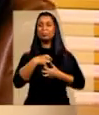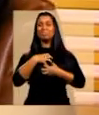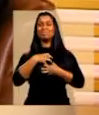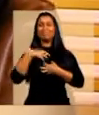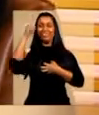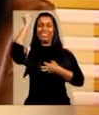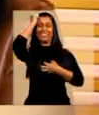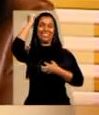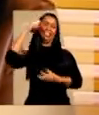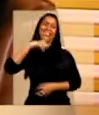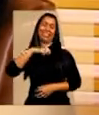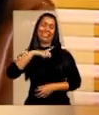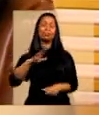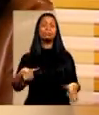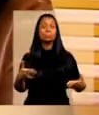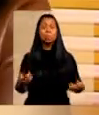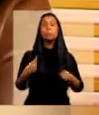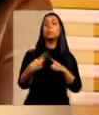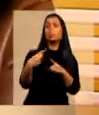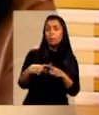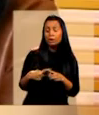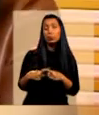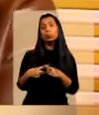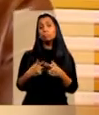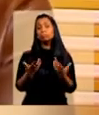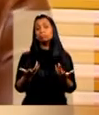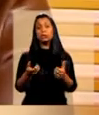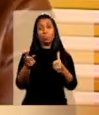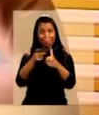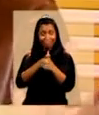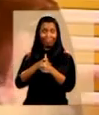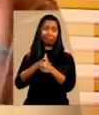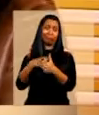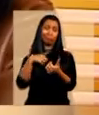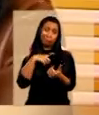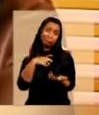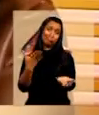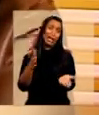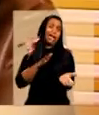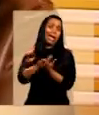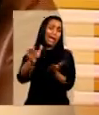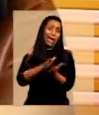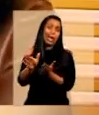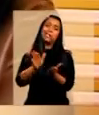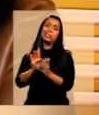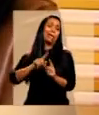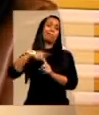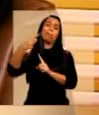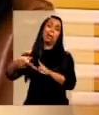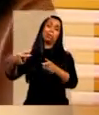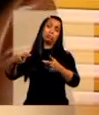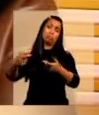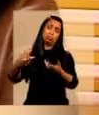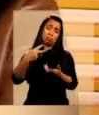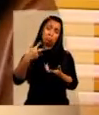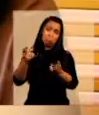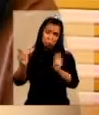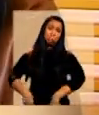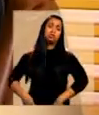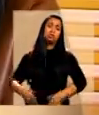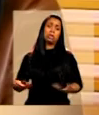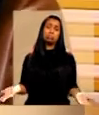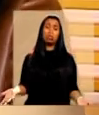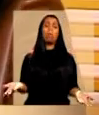dá uma sensação de culpa, né? E aí, por quê? Porque eu me endividei, né? E gastei além do necessário. E aí,